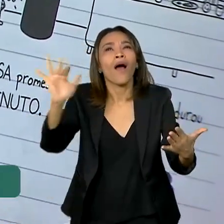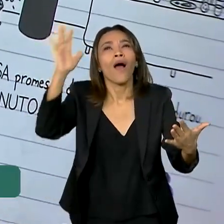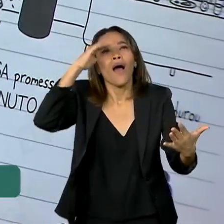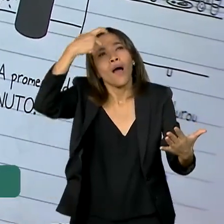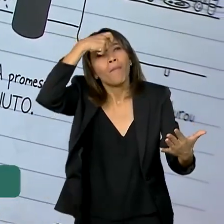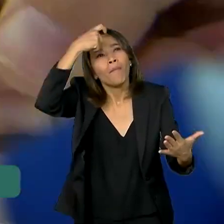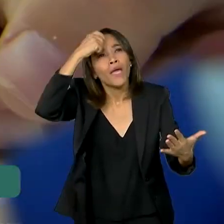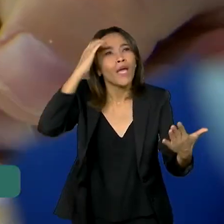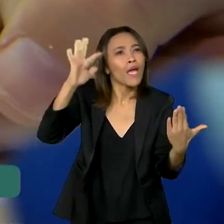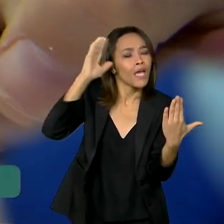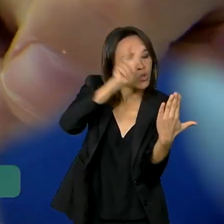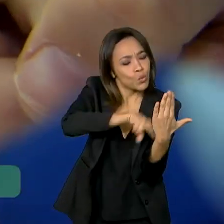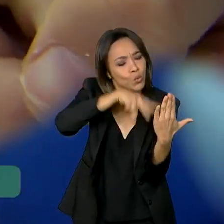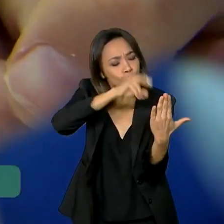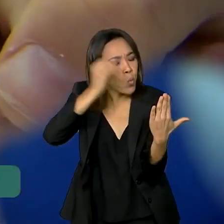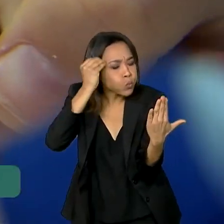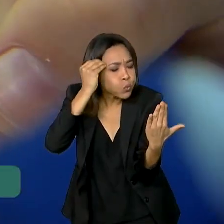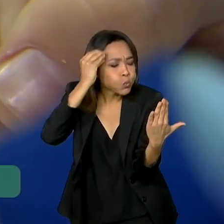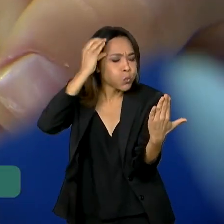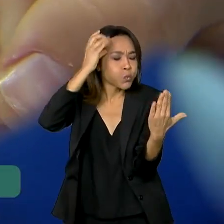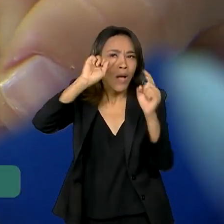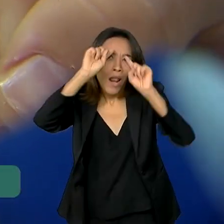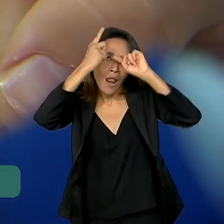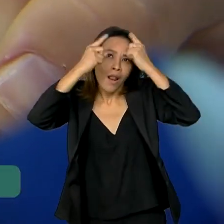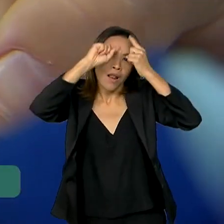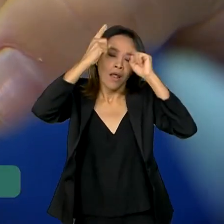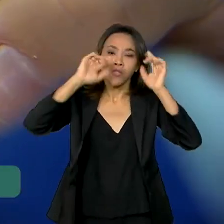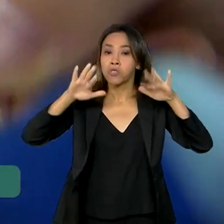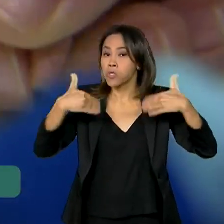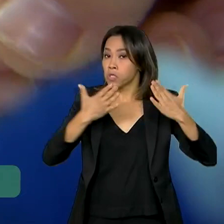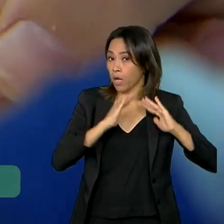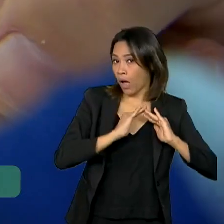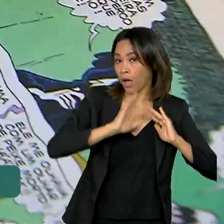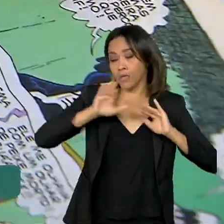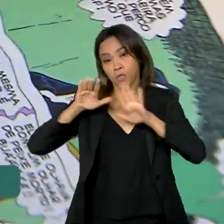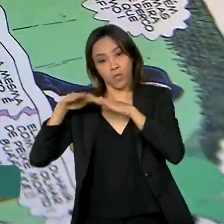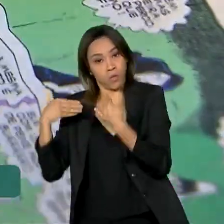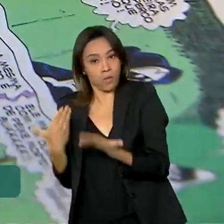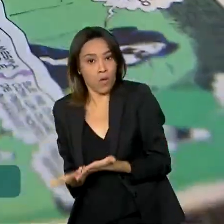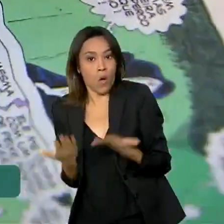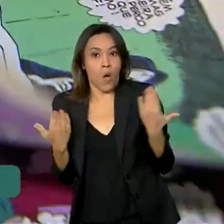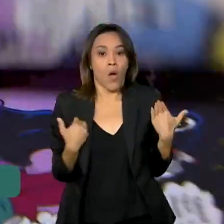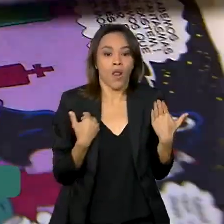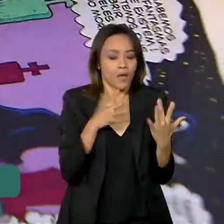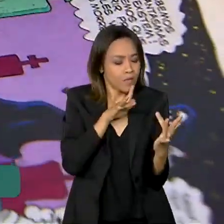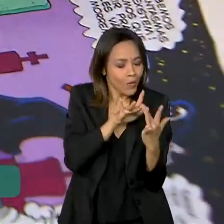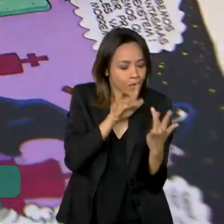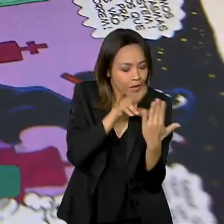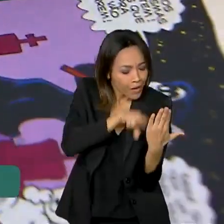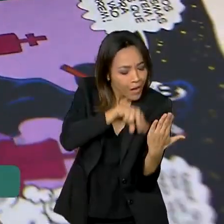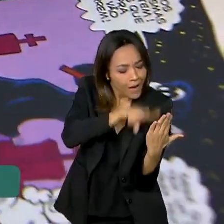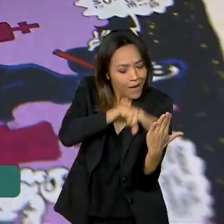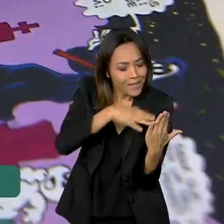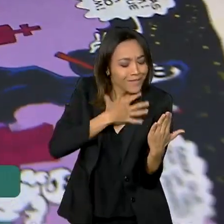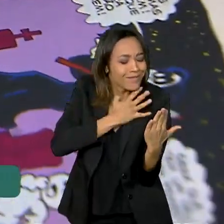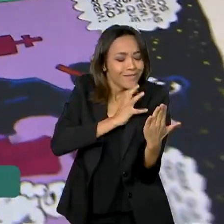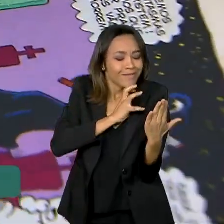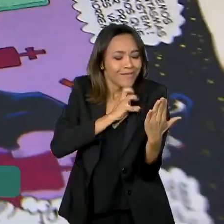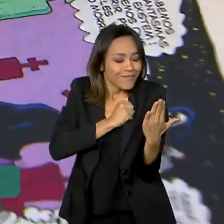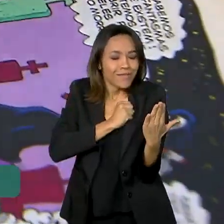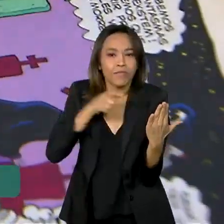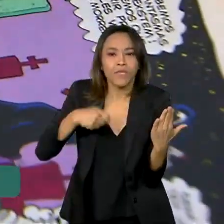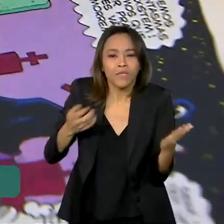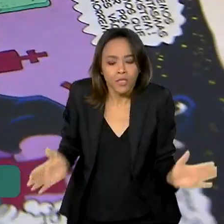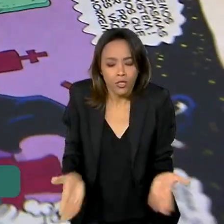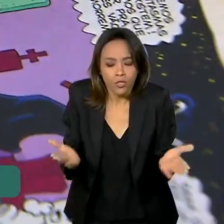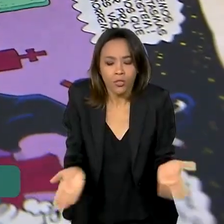para o conhecimento e a criatividade. Seja em casa ou na escola, a intimidade com os livros deve ser estimulada